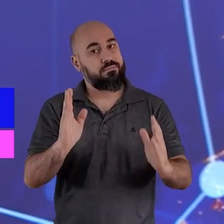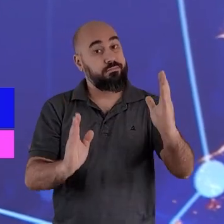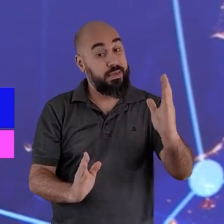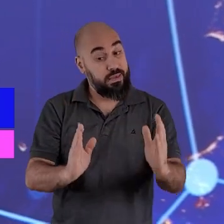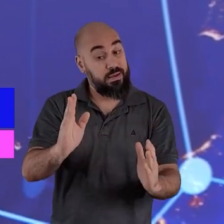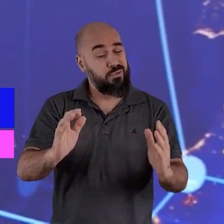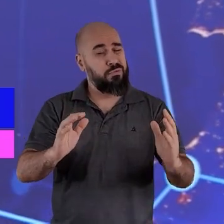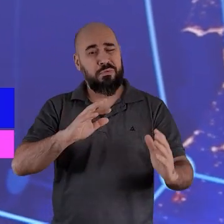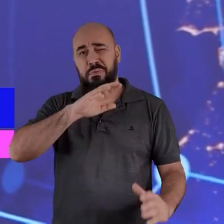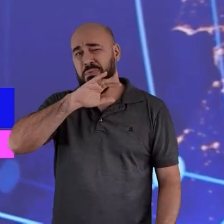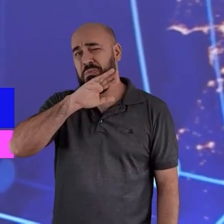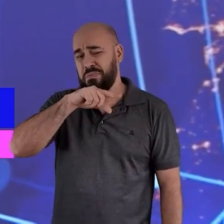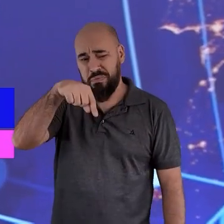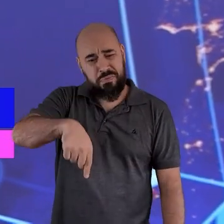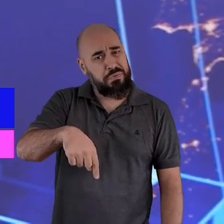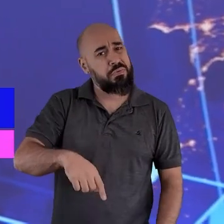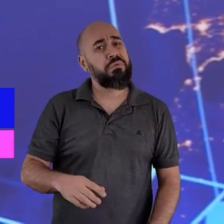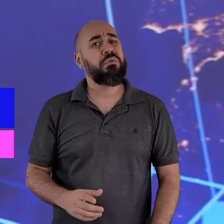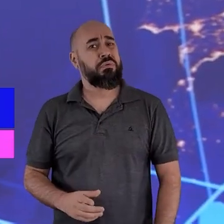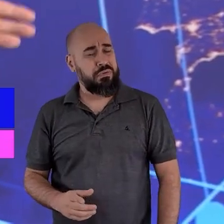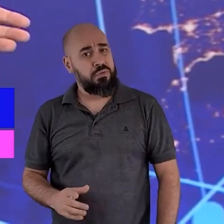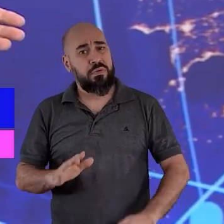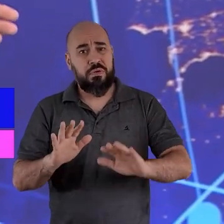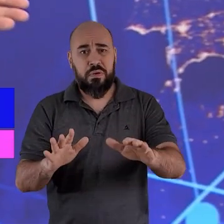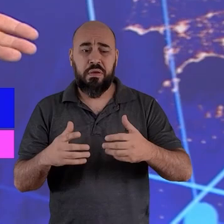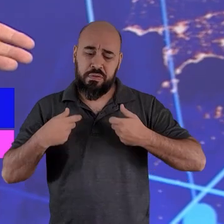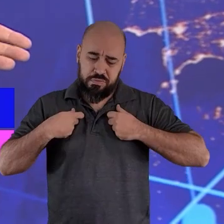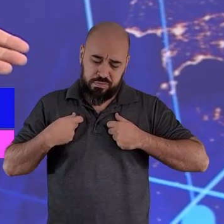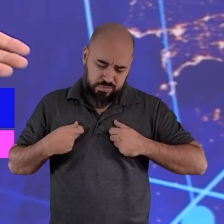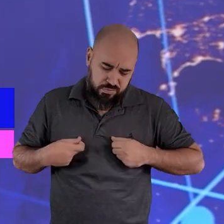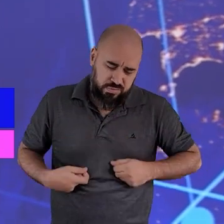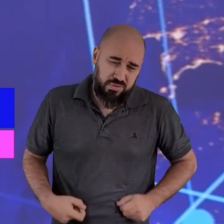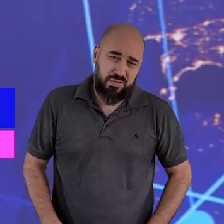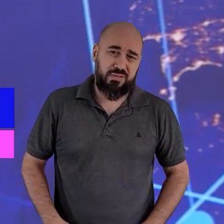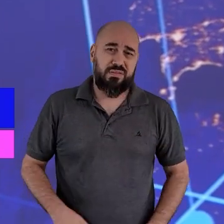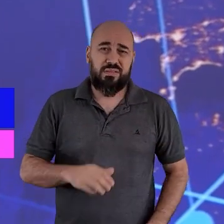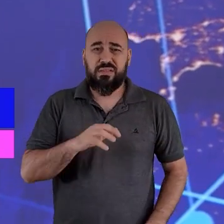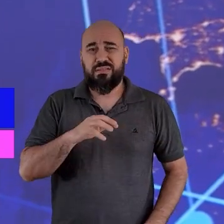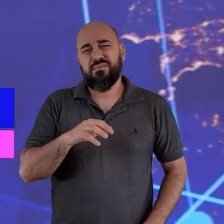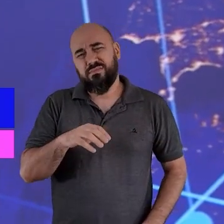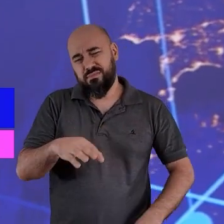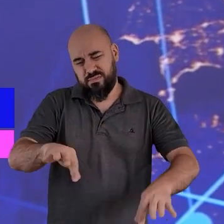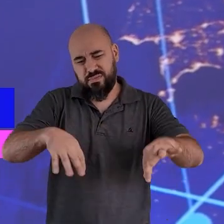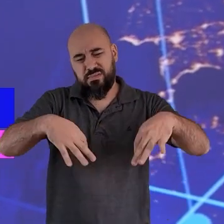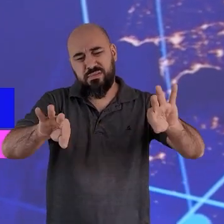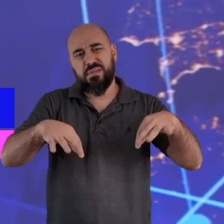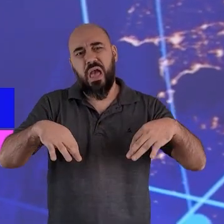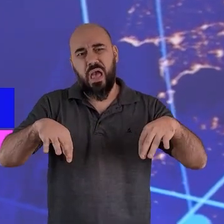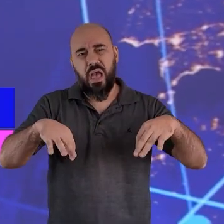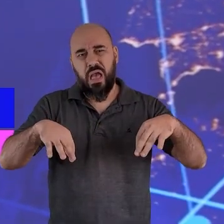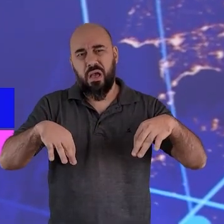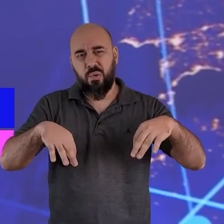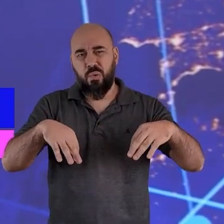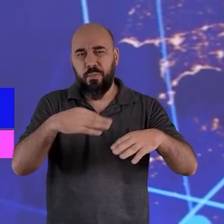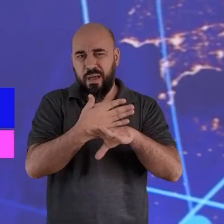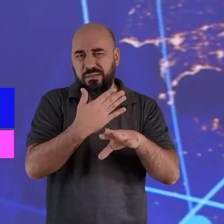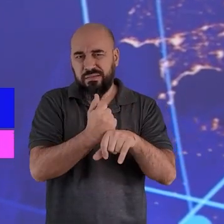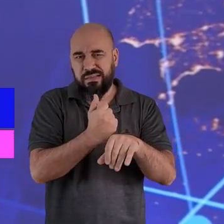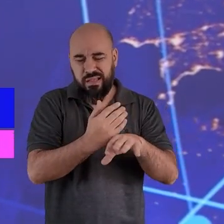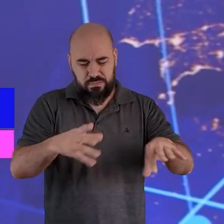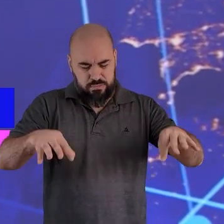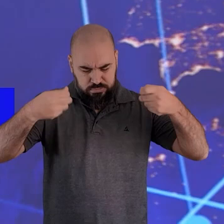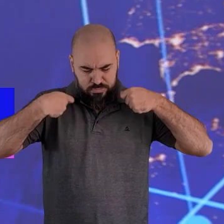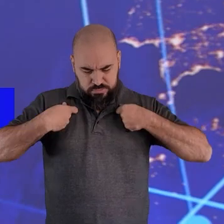da história, com uma roupa de pano de saco para demonstrar a tristeza,